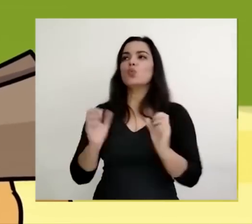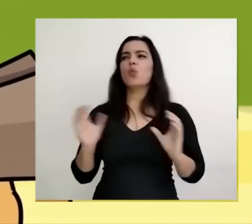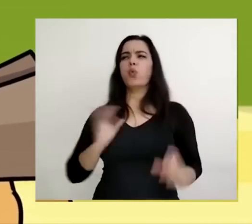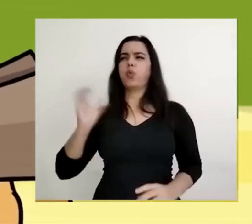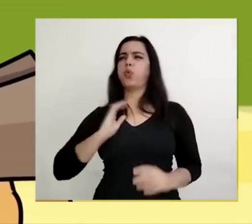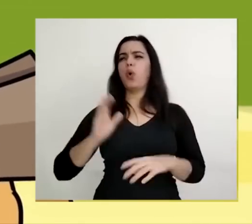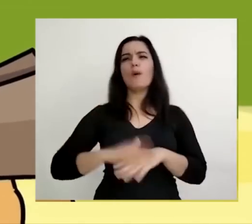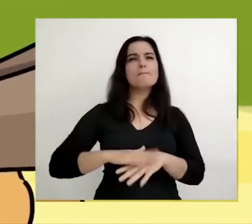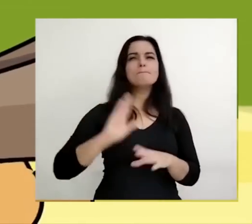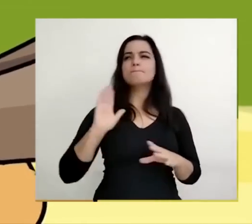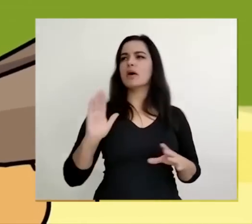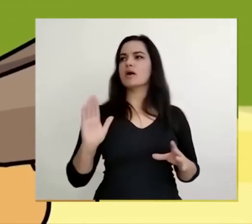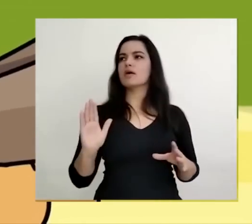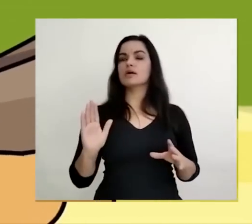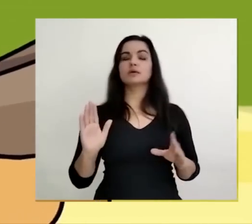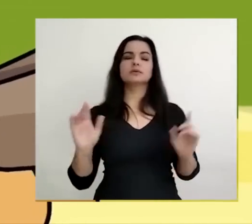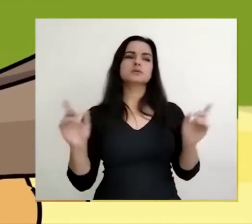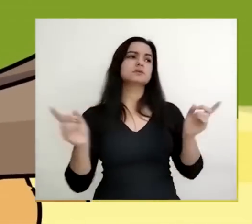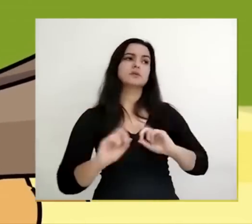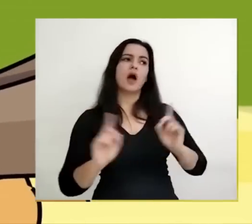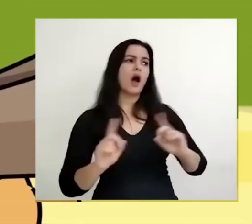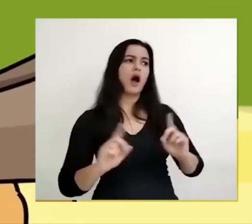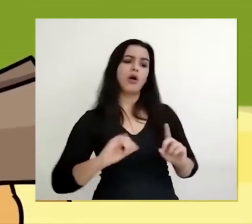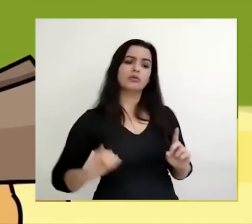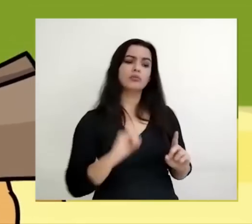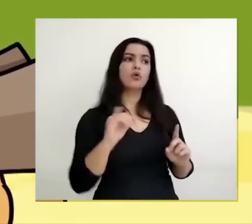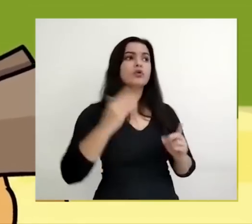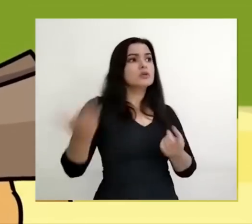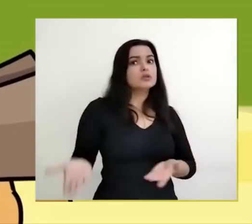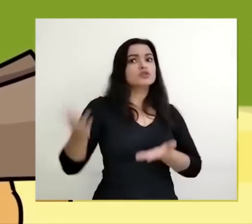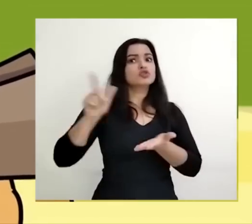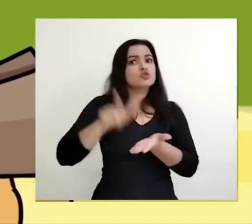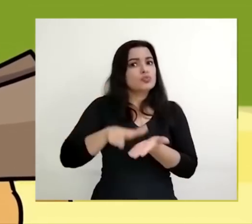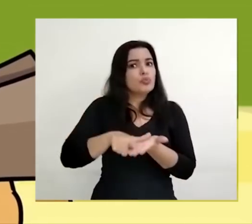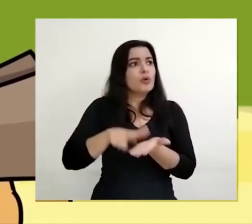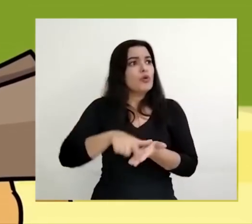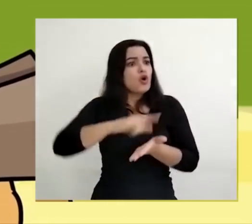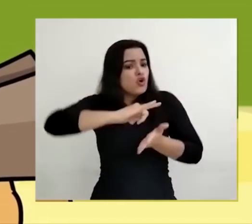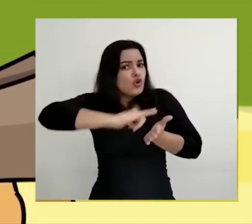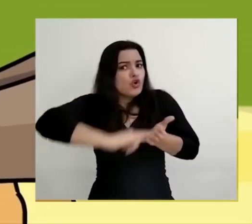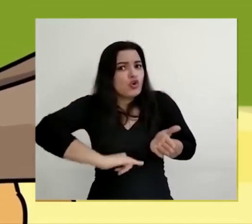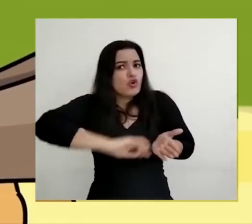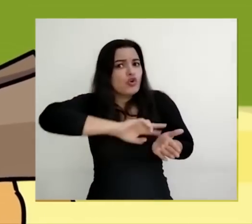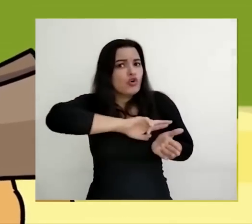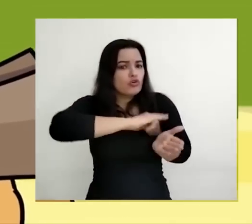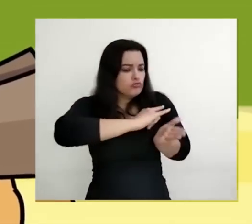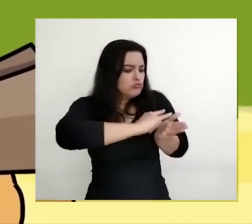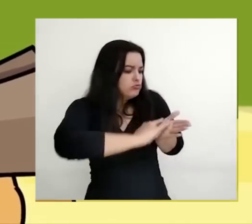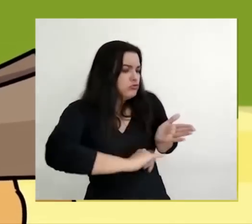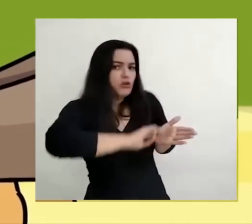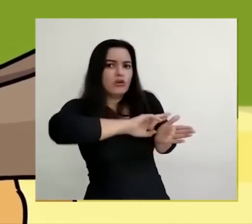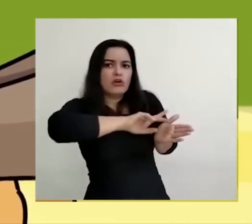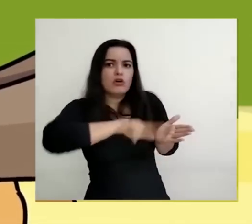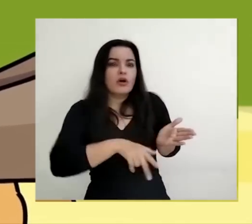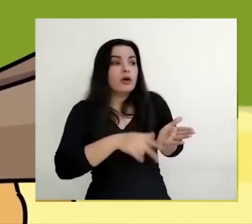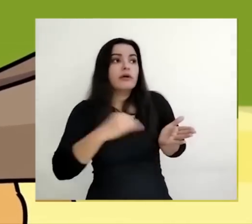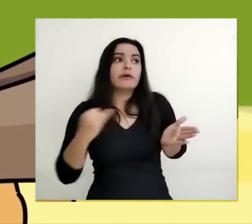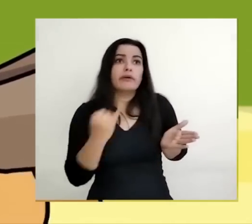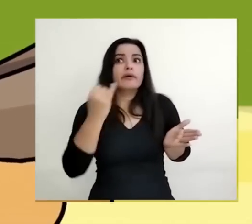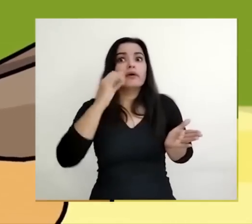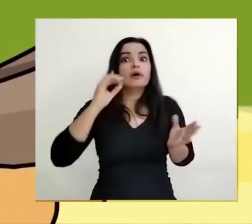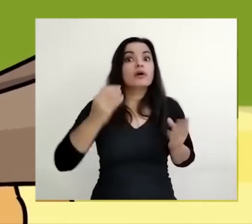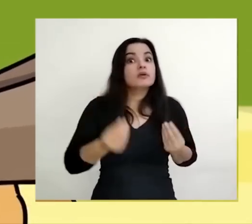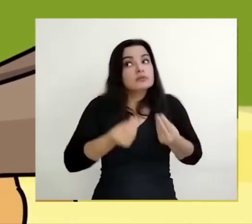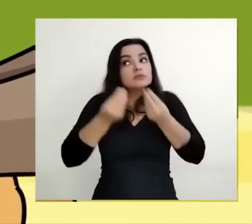esses documentos históricos são um tesouro precioso que pertence a toda a humanidade. Vamos doá-los a um museu para que todo mundo